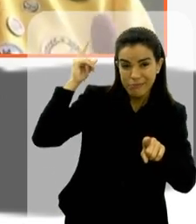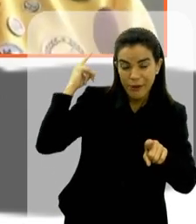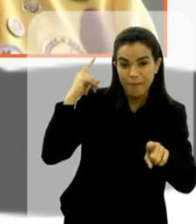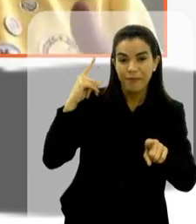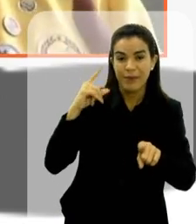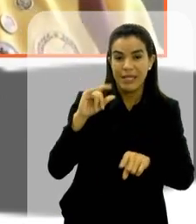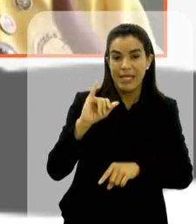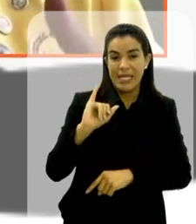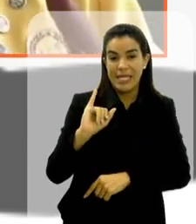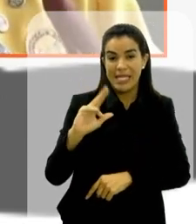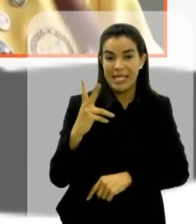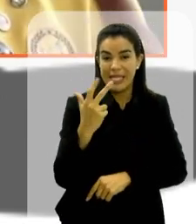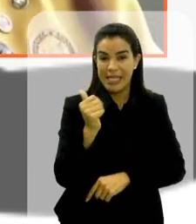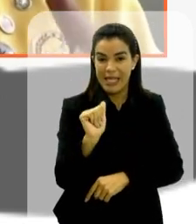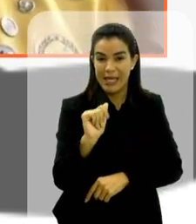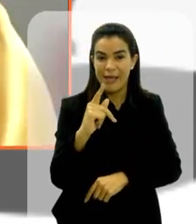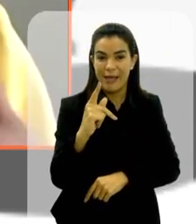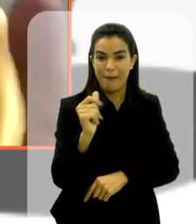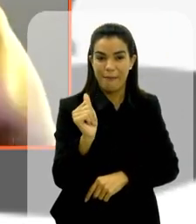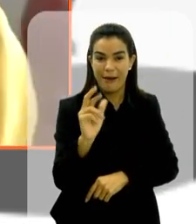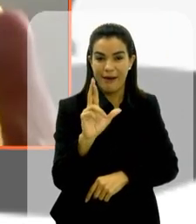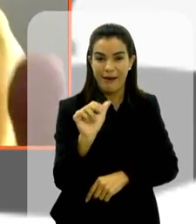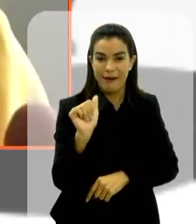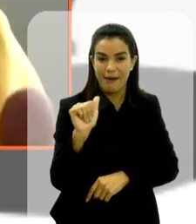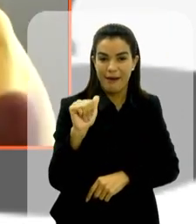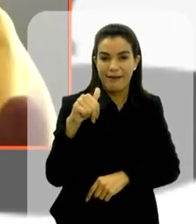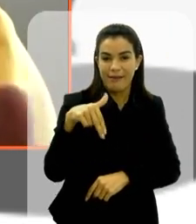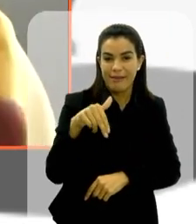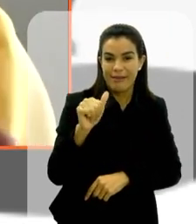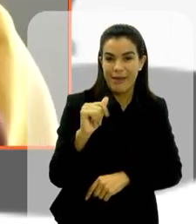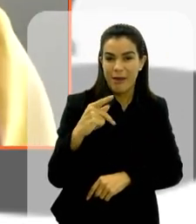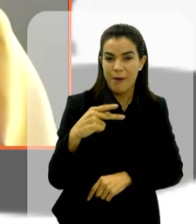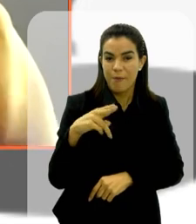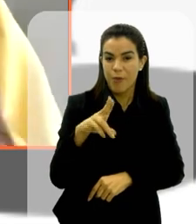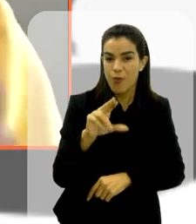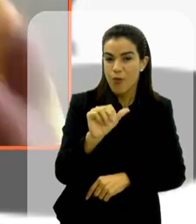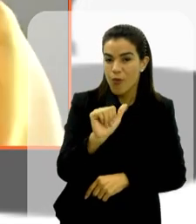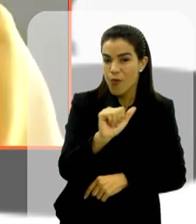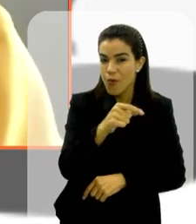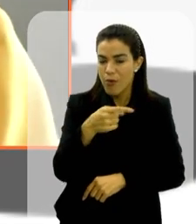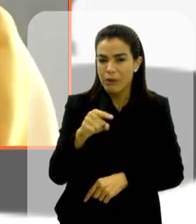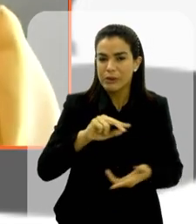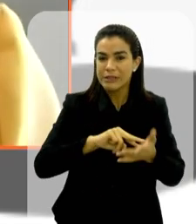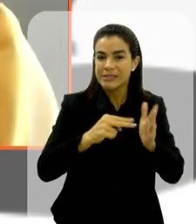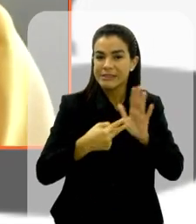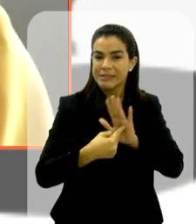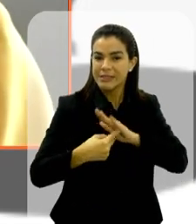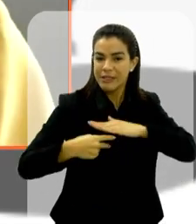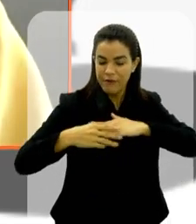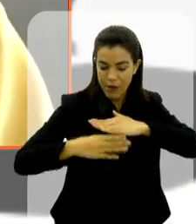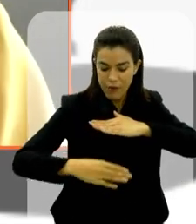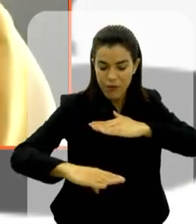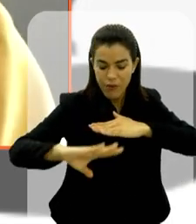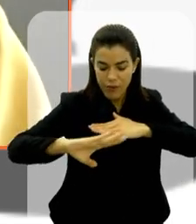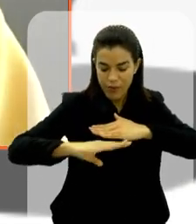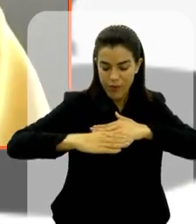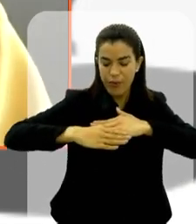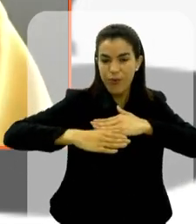de Paranapuã, que significa na língua tupi seio do mar, esses